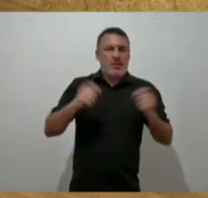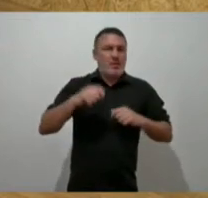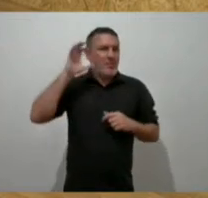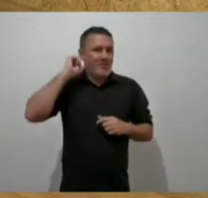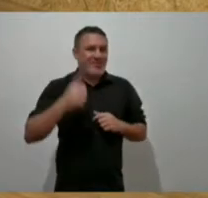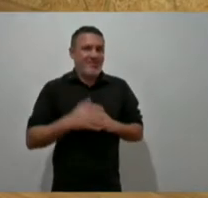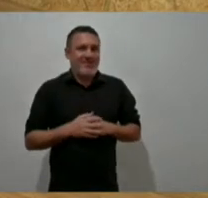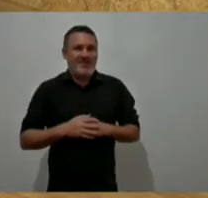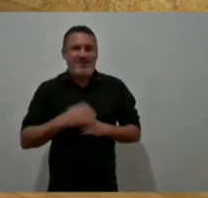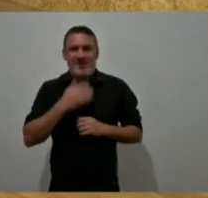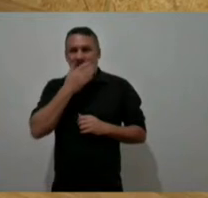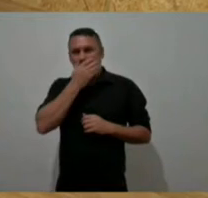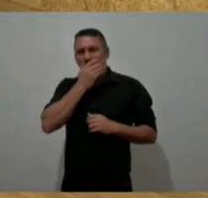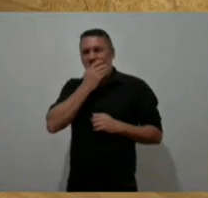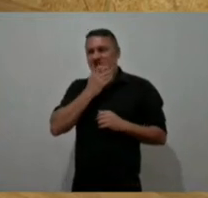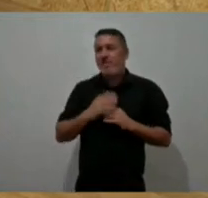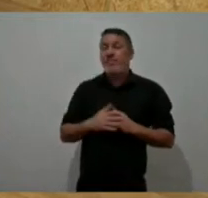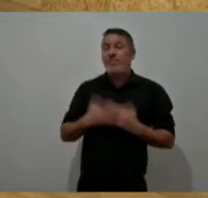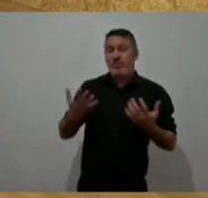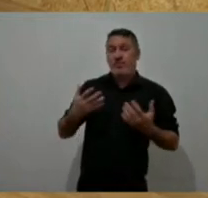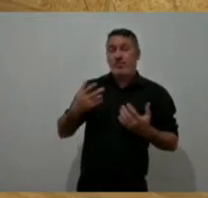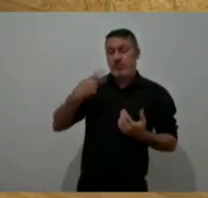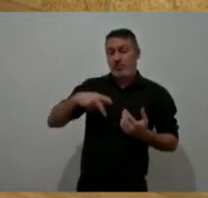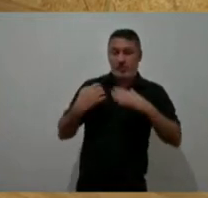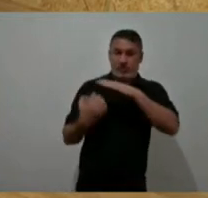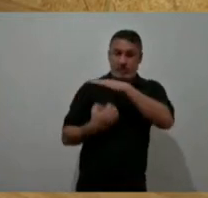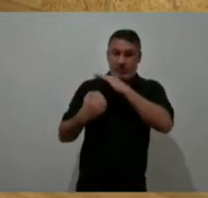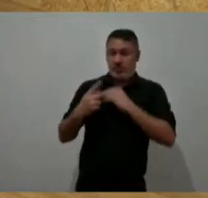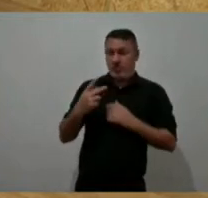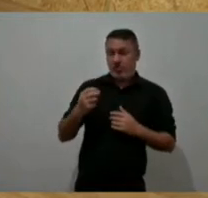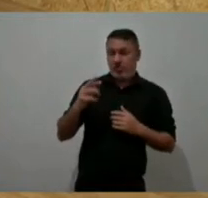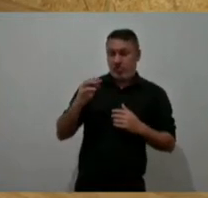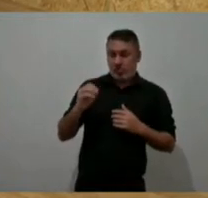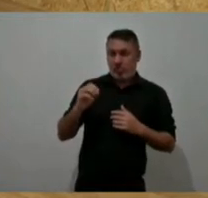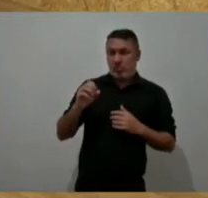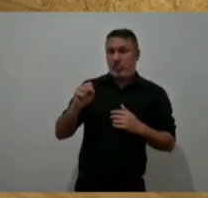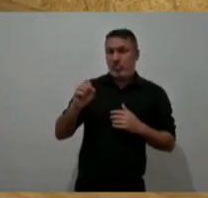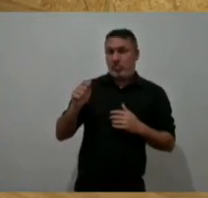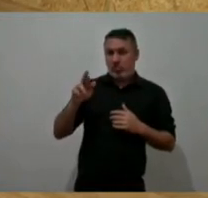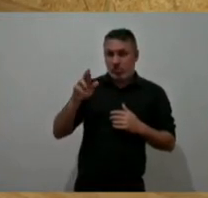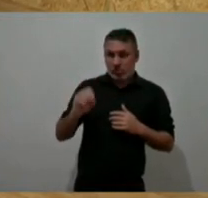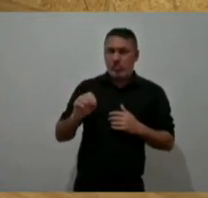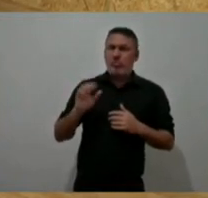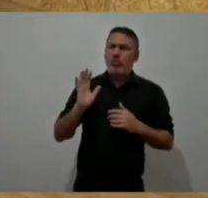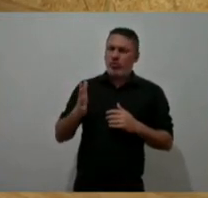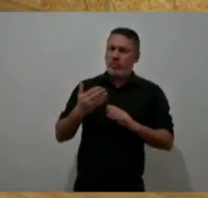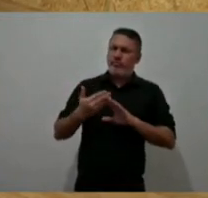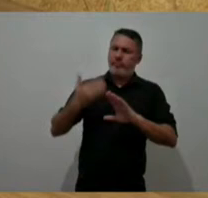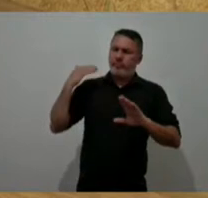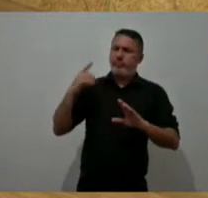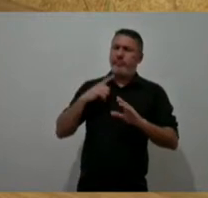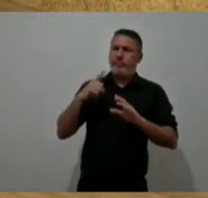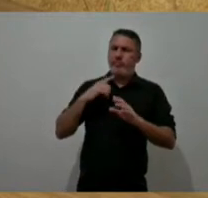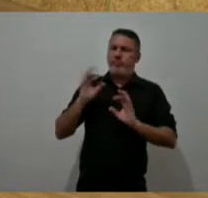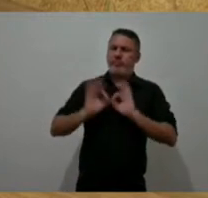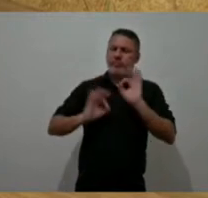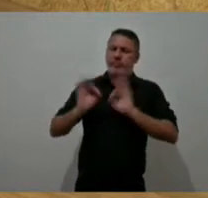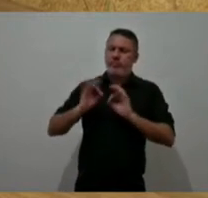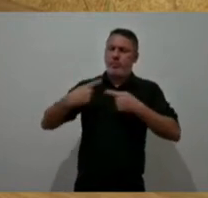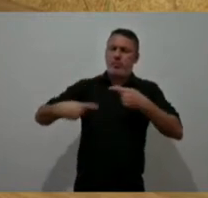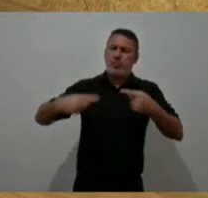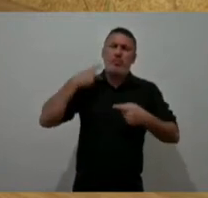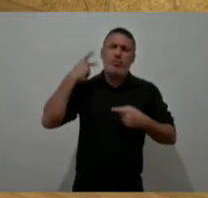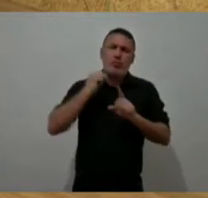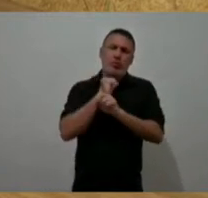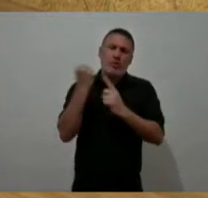nós na Porto, a gente vem praticando essas políticas sociais e na parte de meio ambiente